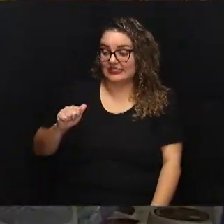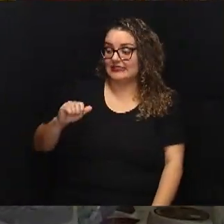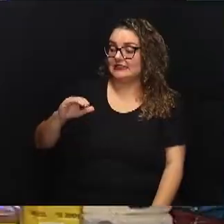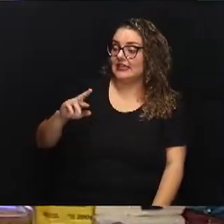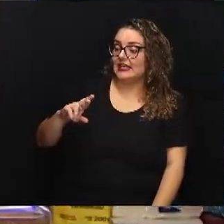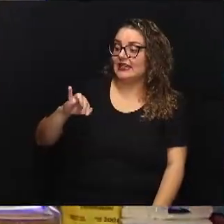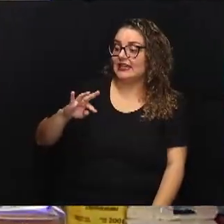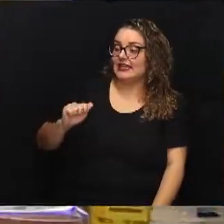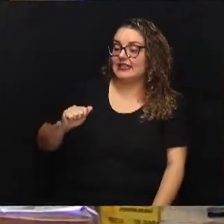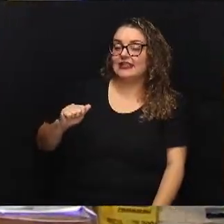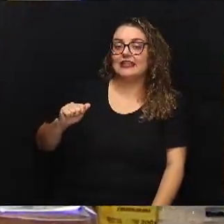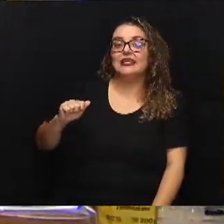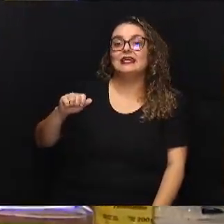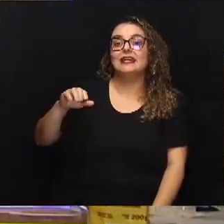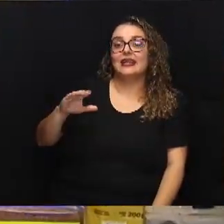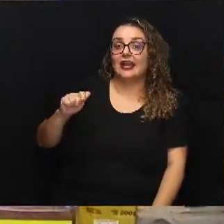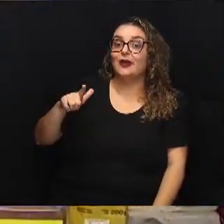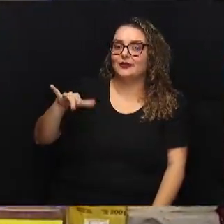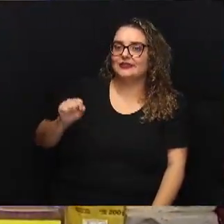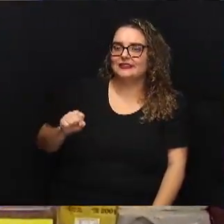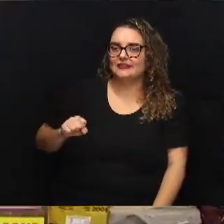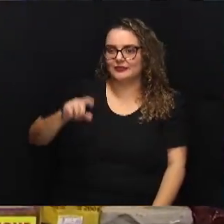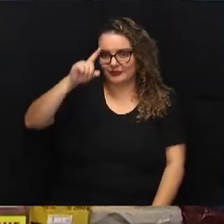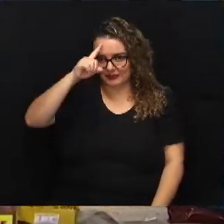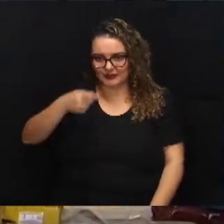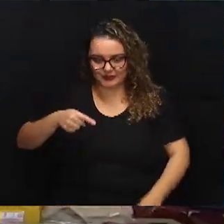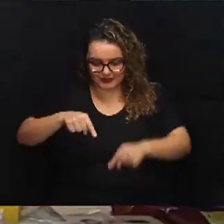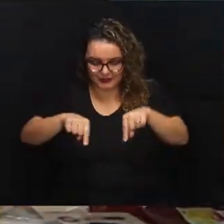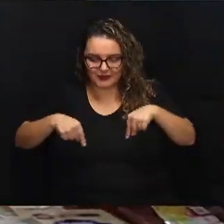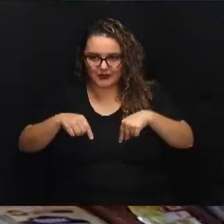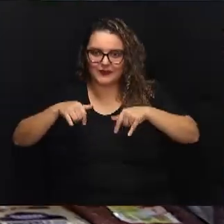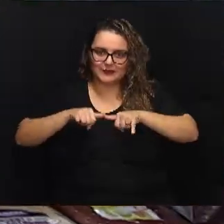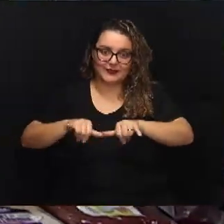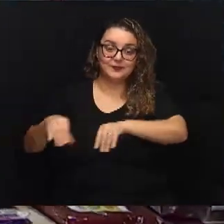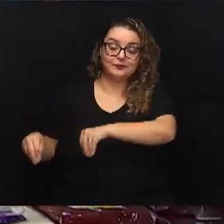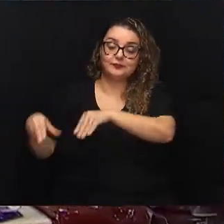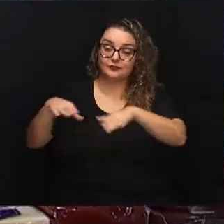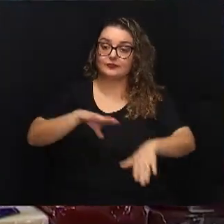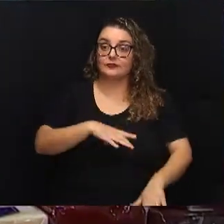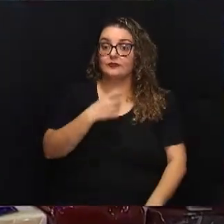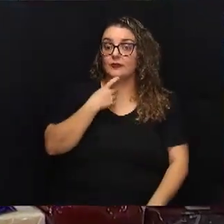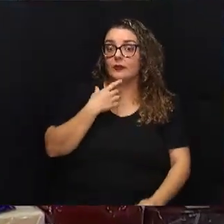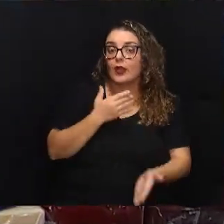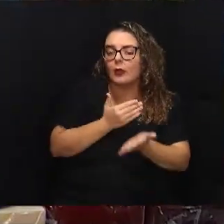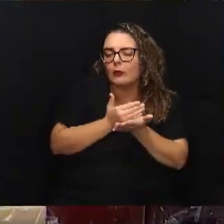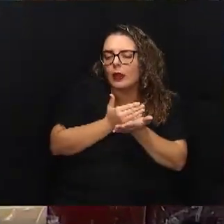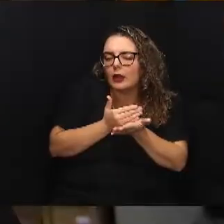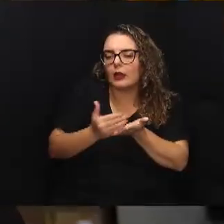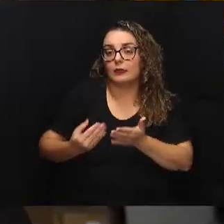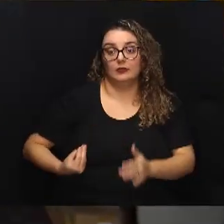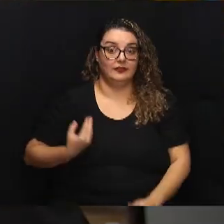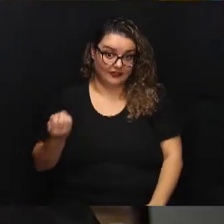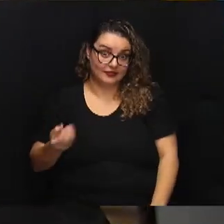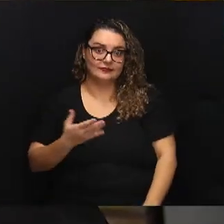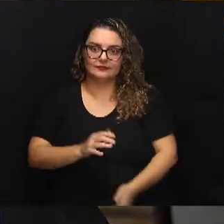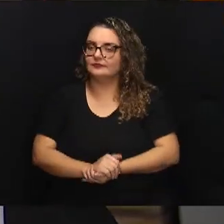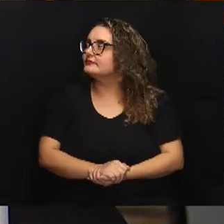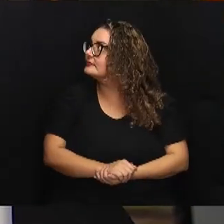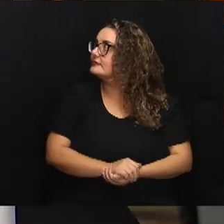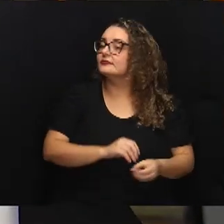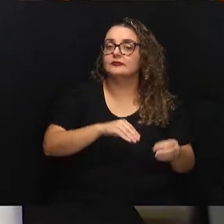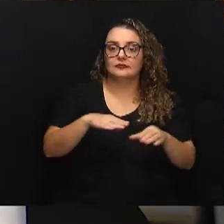no sul de Minas, Otacílio, dono desse box do Mercadão, se mudou para Campinas para iniciar uma vida nova. Eu vim